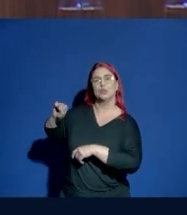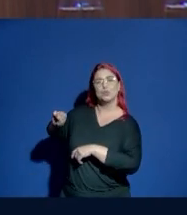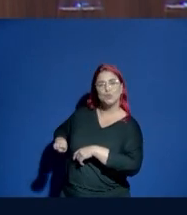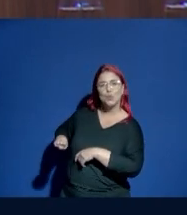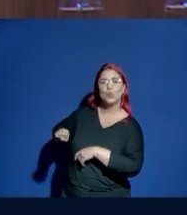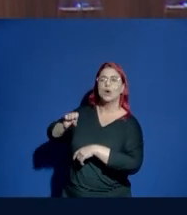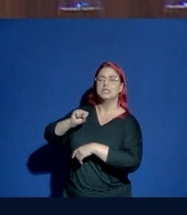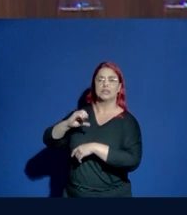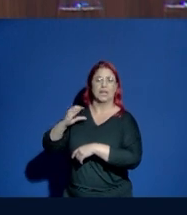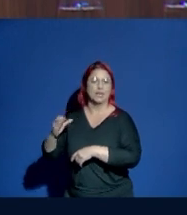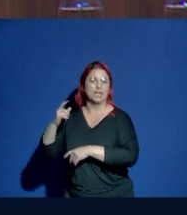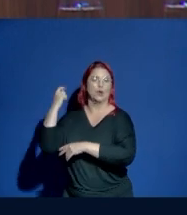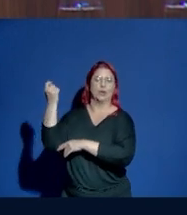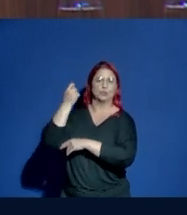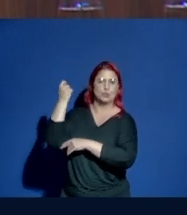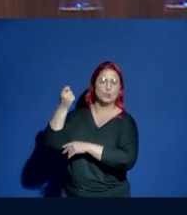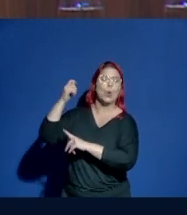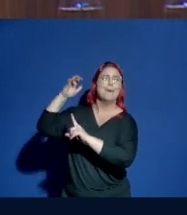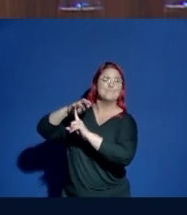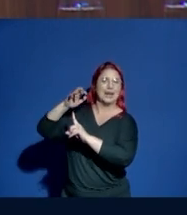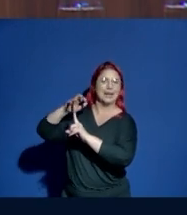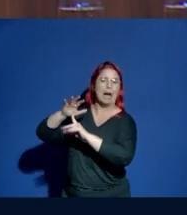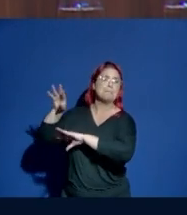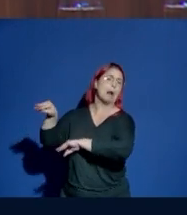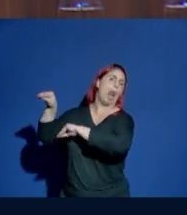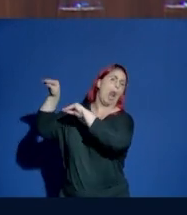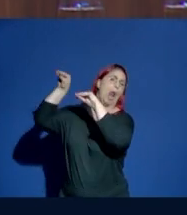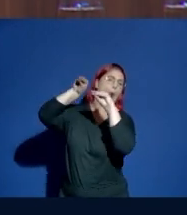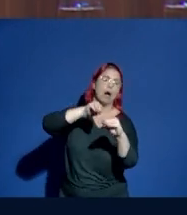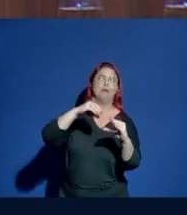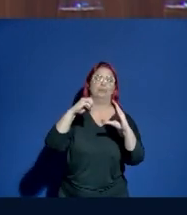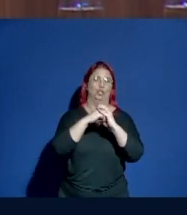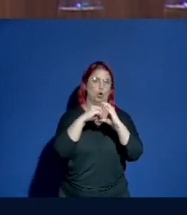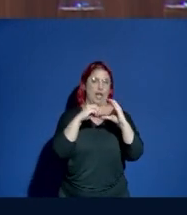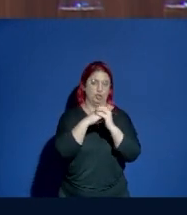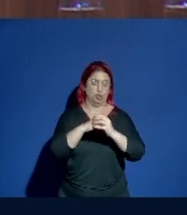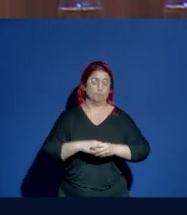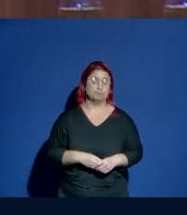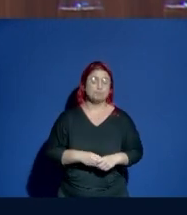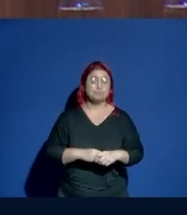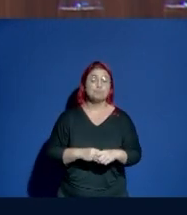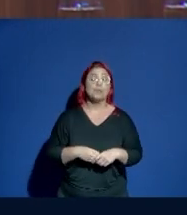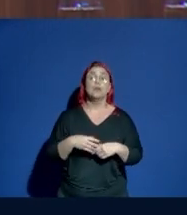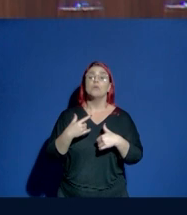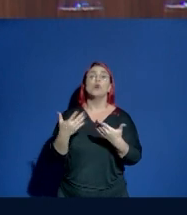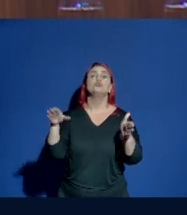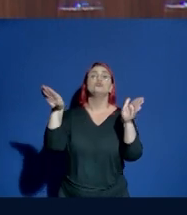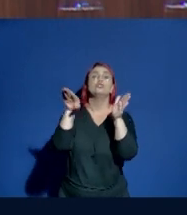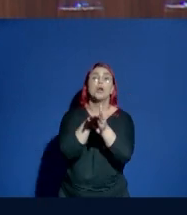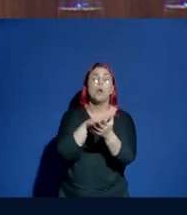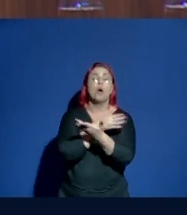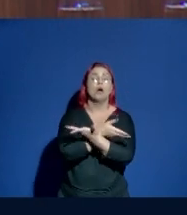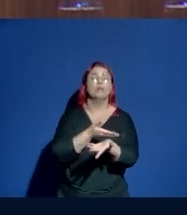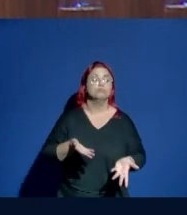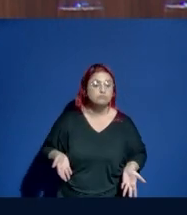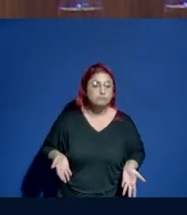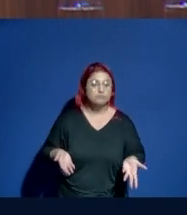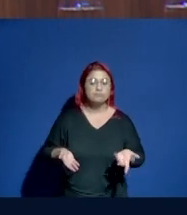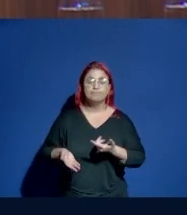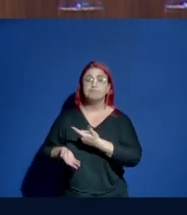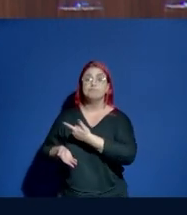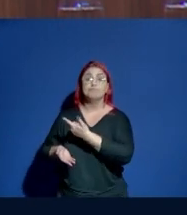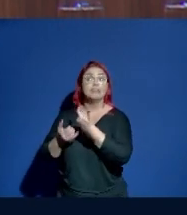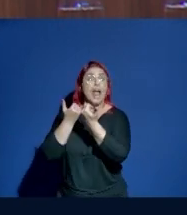Santa Catarina do Rio Grande do Sul do Paraná para desbravar o centro-oeste imagina que quando essa turma chegou lá não tinha